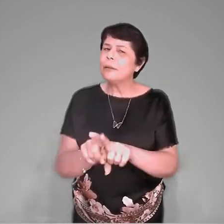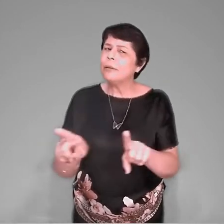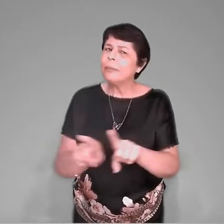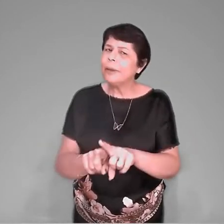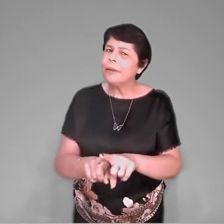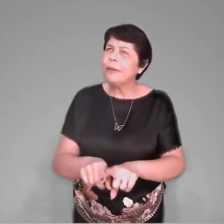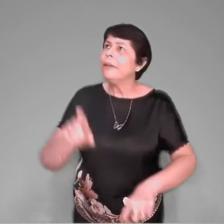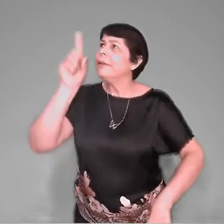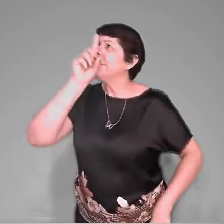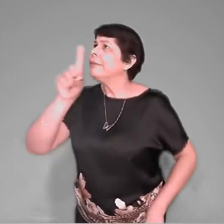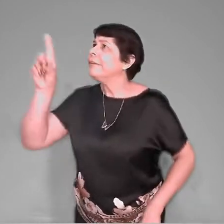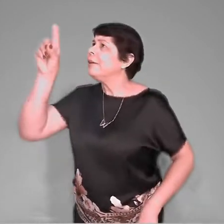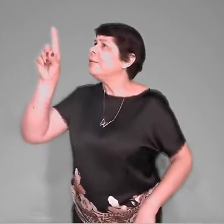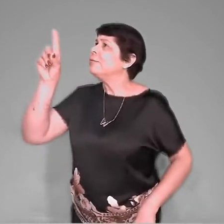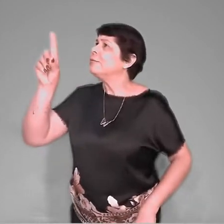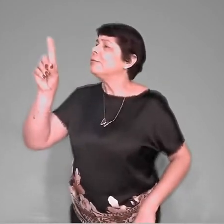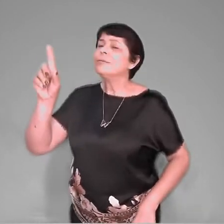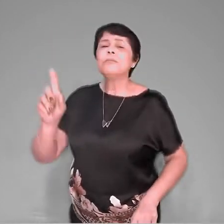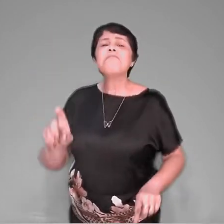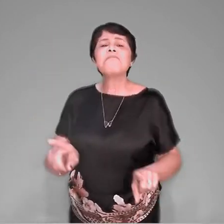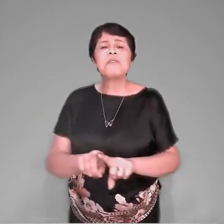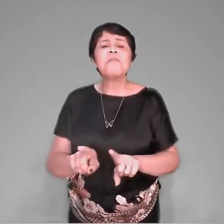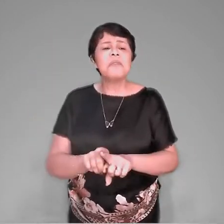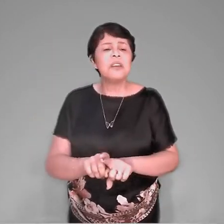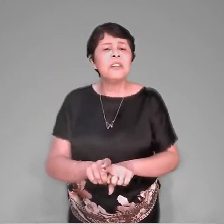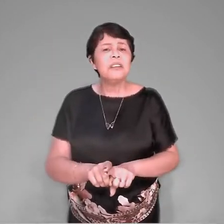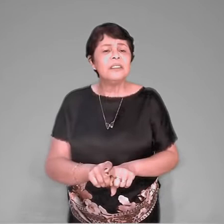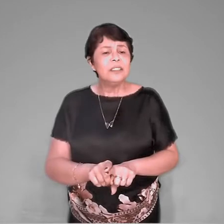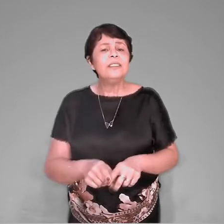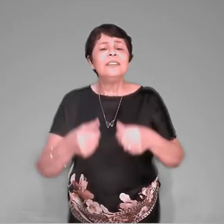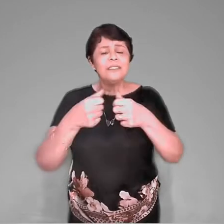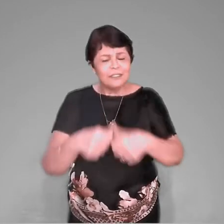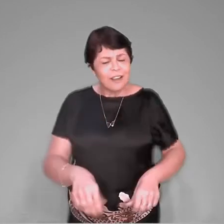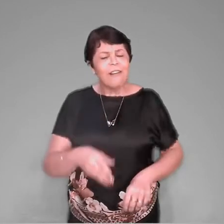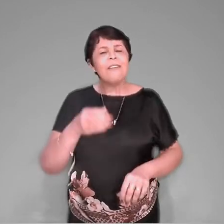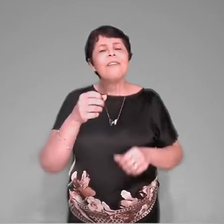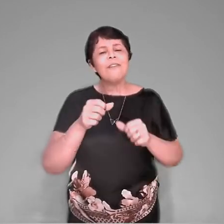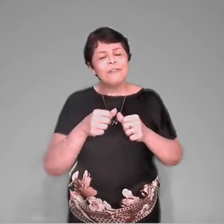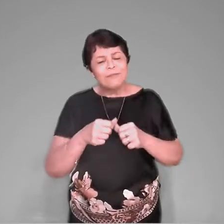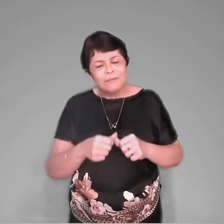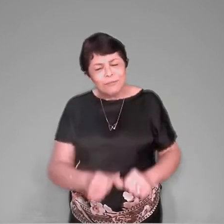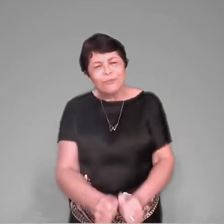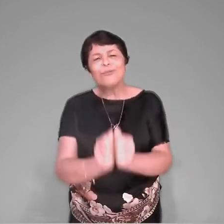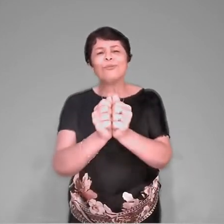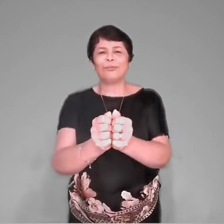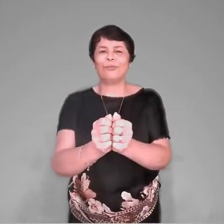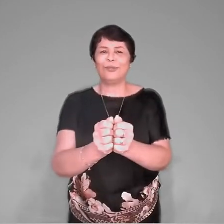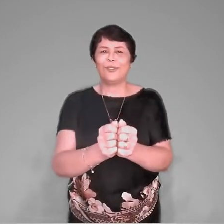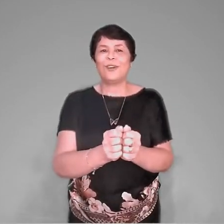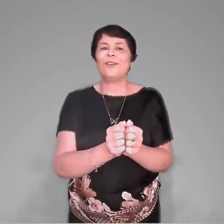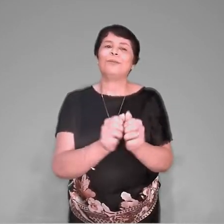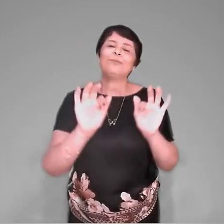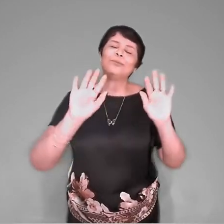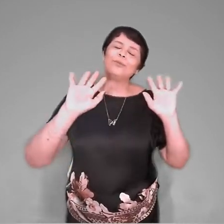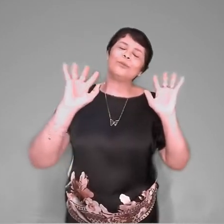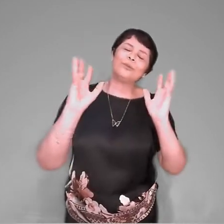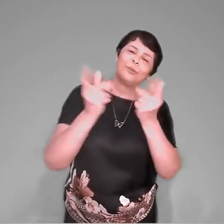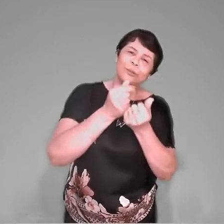por Herodes, completamente diferente. Deus está edificando, construindo uma